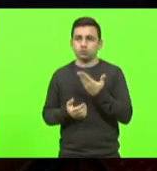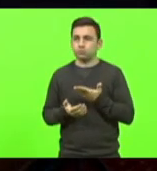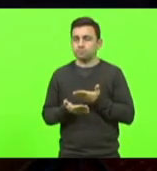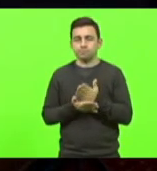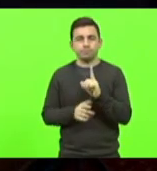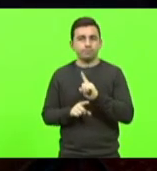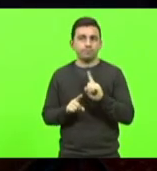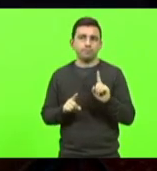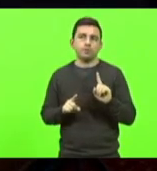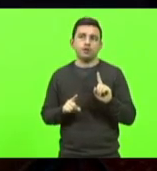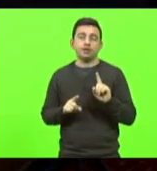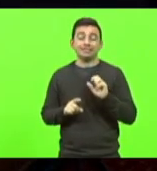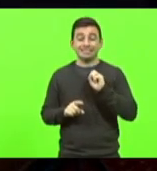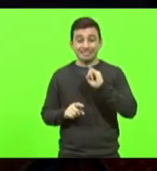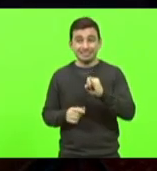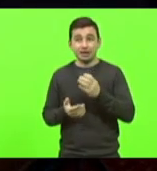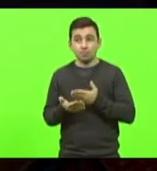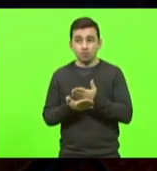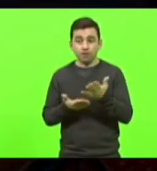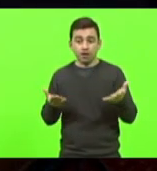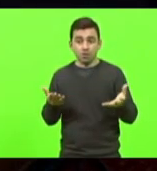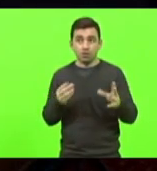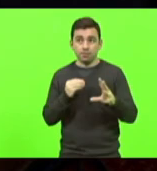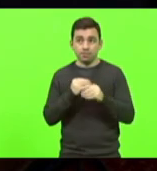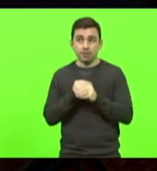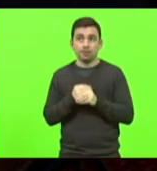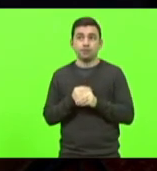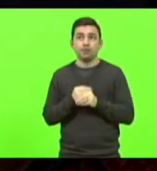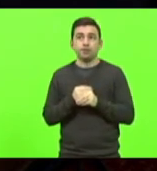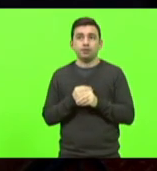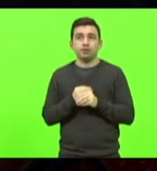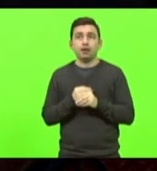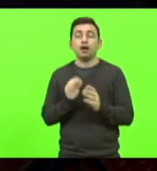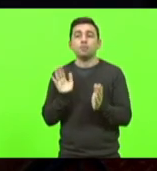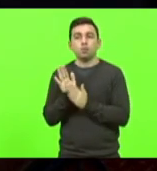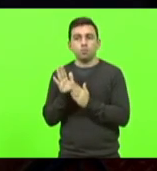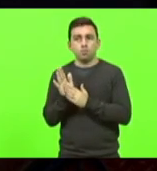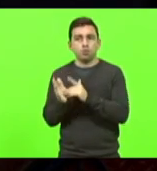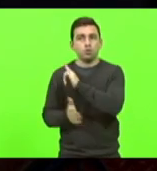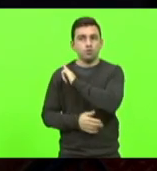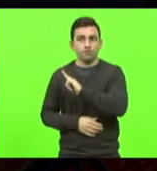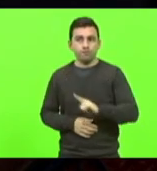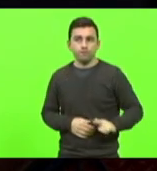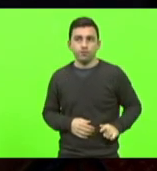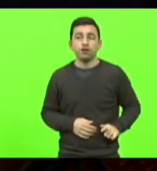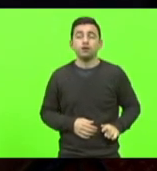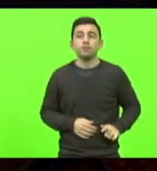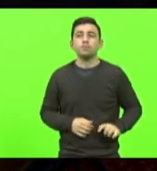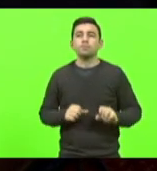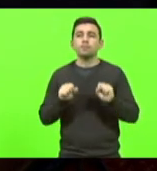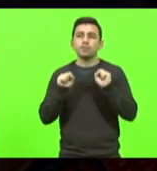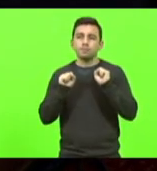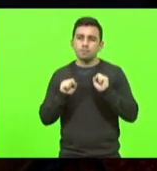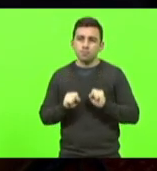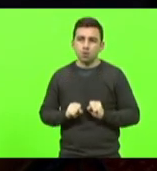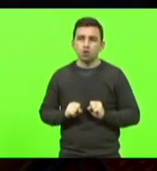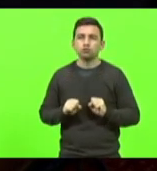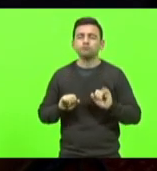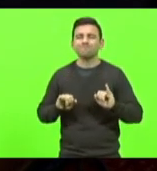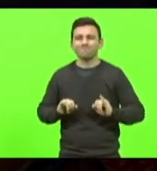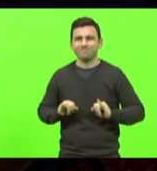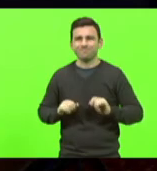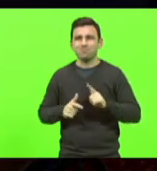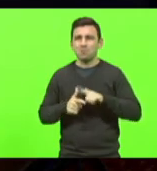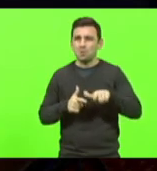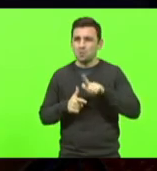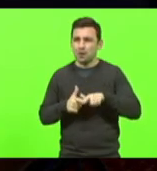porque ao aprovarmos as emenda é a proposta do governo pode ficar sofrer risco de